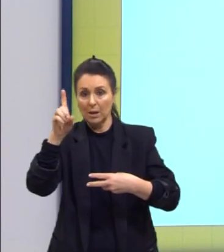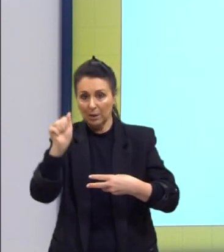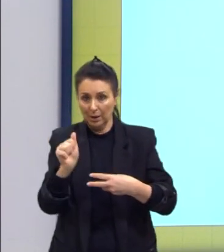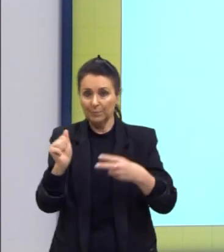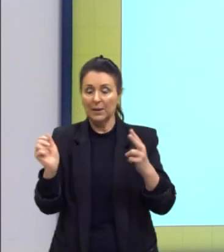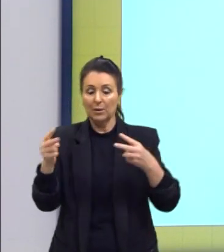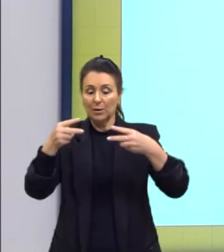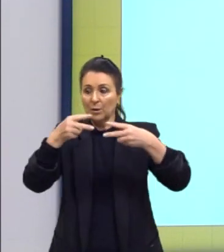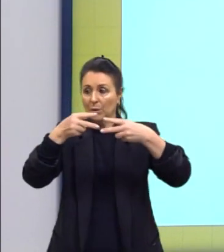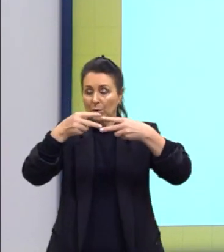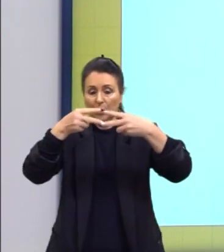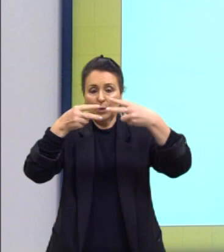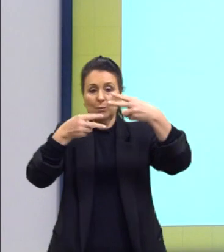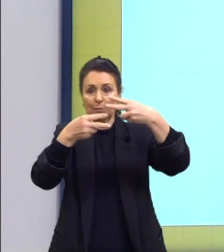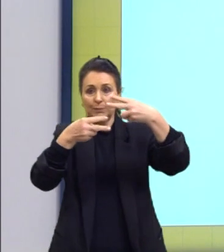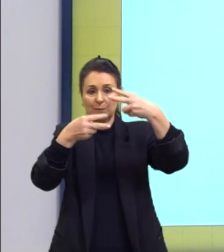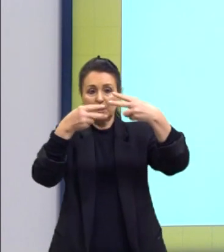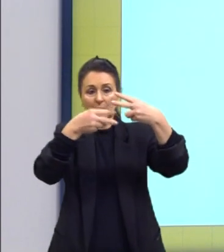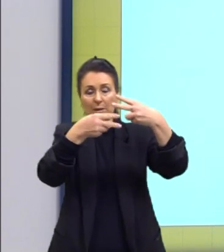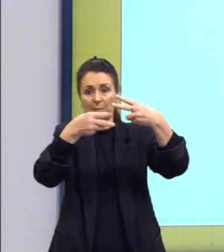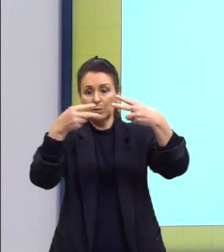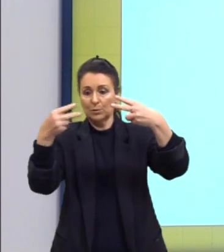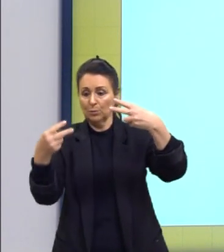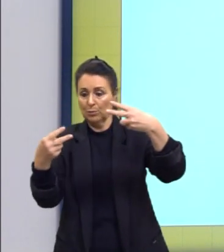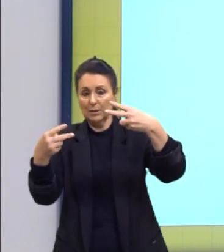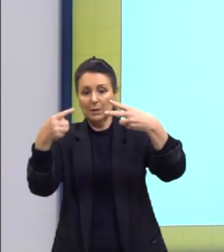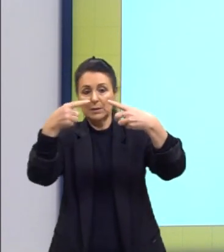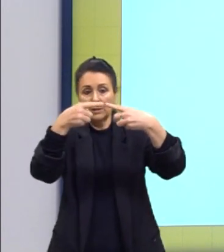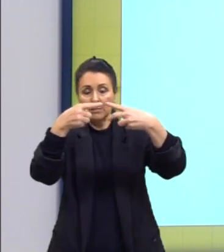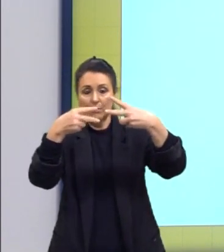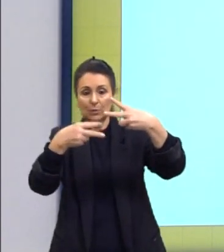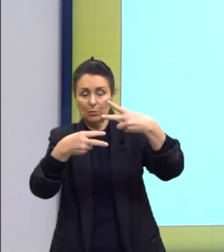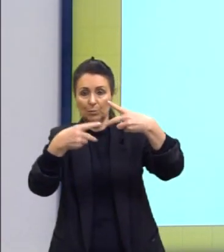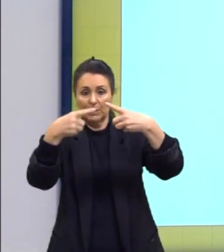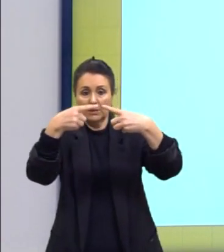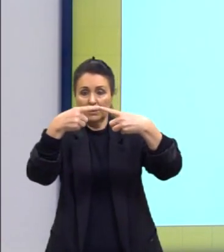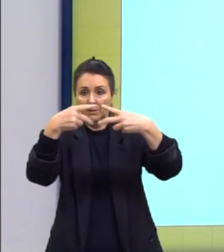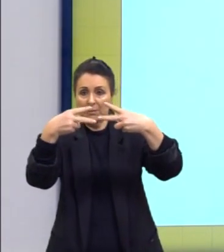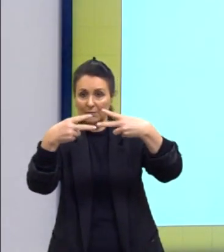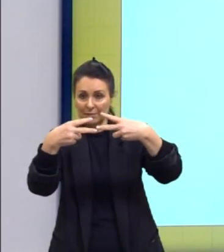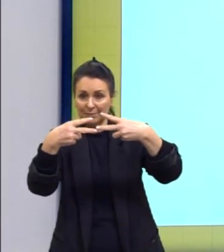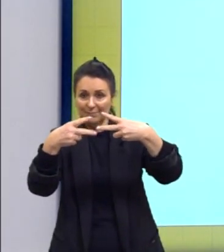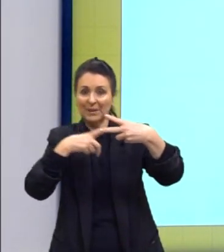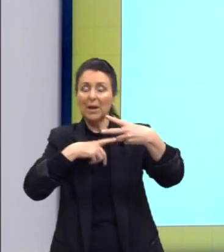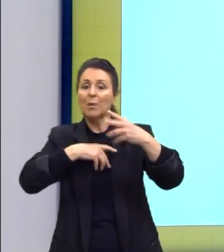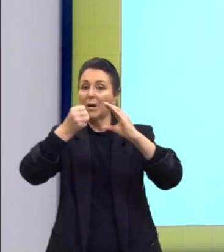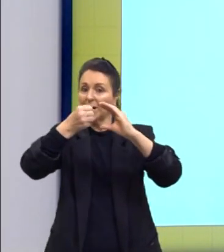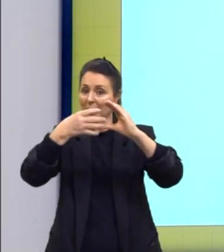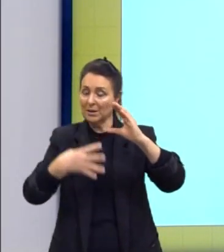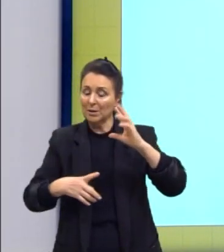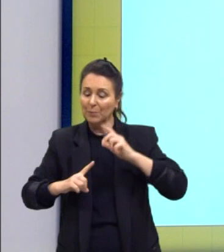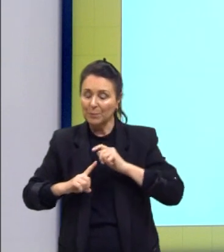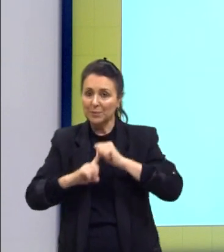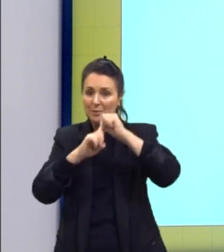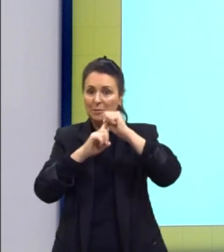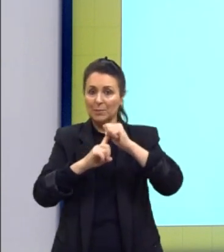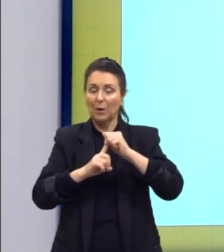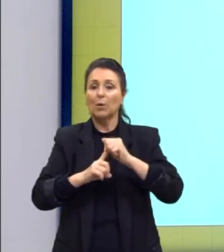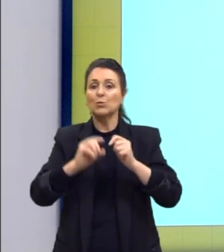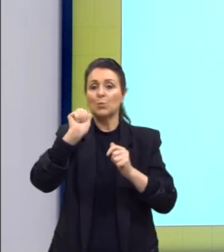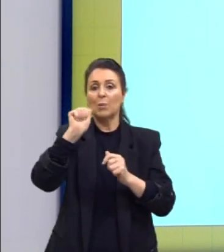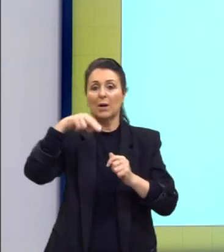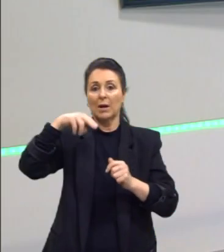ligação dupla ligação simples ligação dupla ligação simples ligação dupla é aí a característica principal de um anel